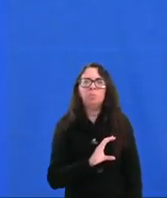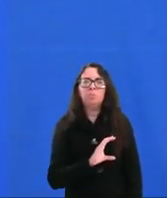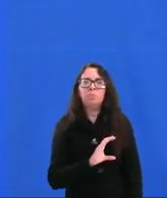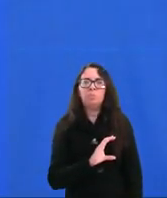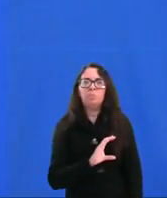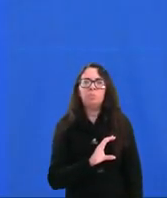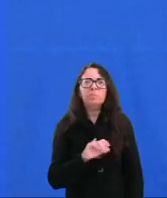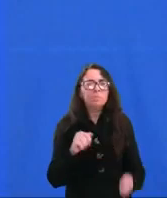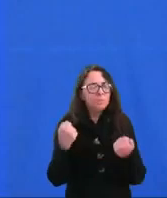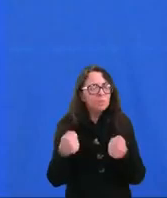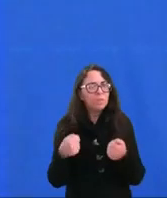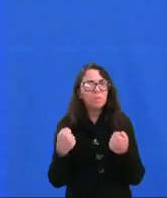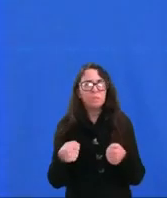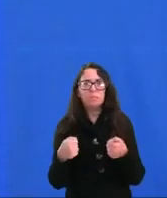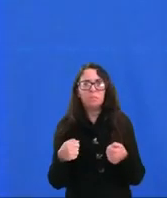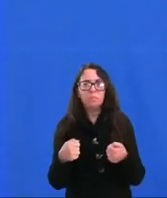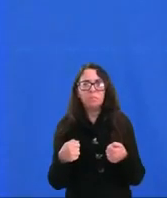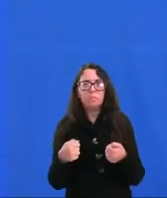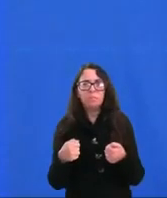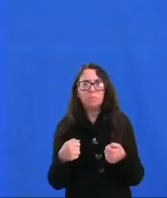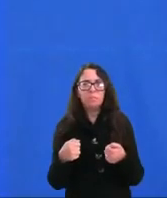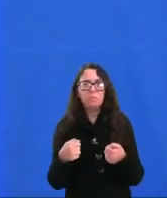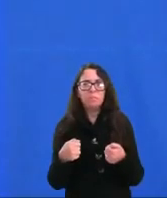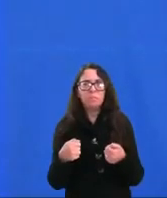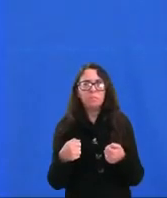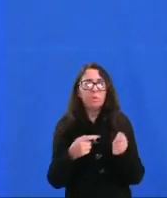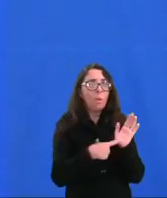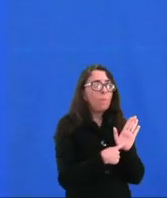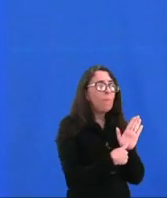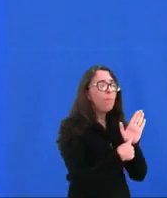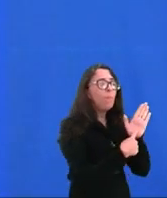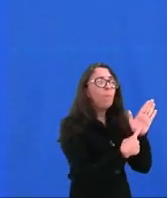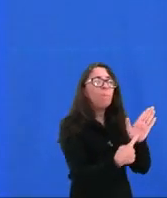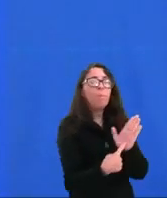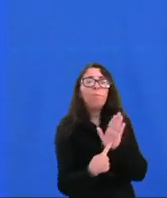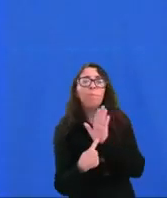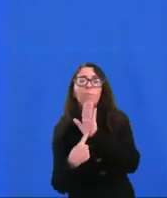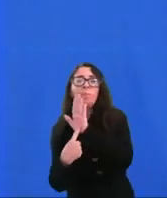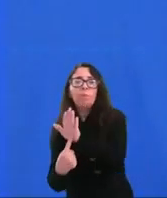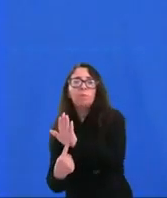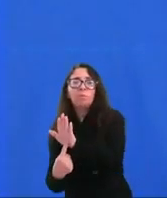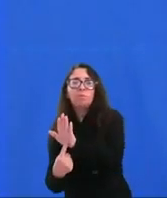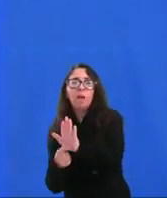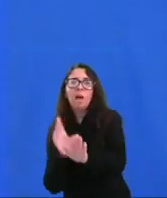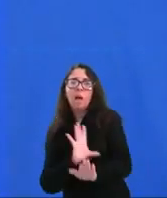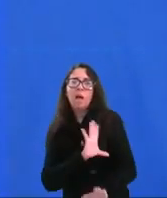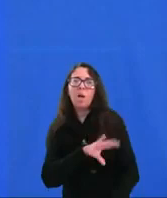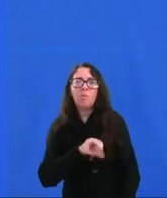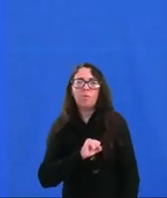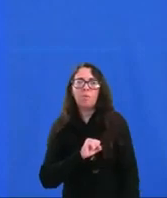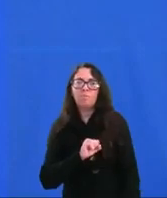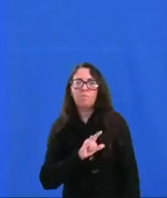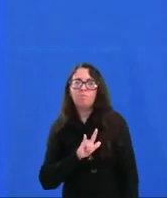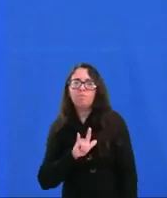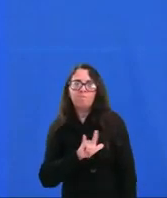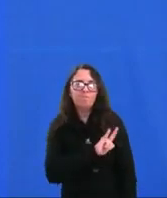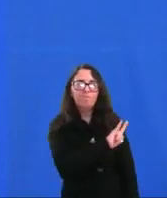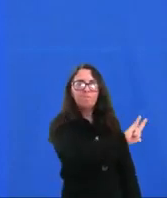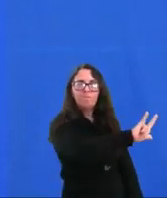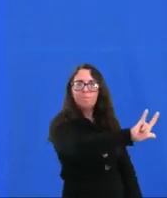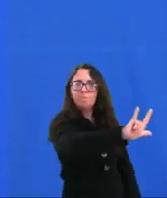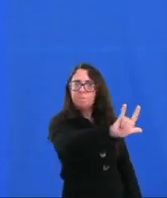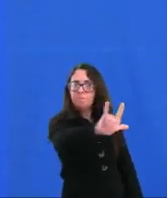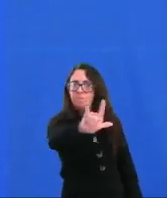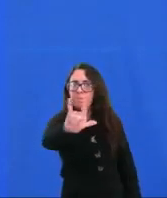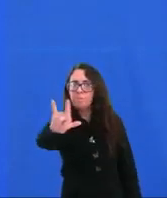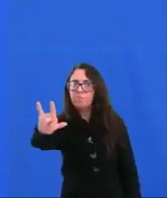muito temor, né? Eu creio que é uma instituição e a gente tem que estar sempre em oração e evitar a criticarmos